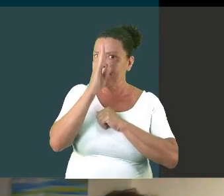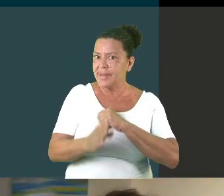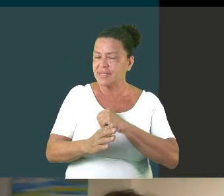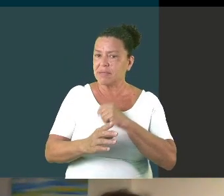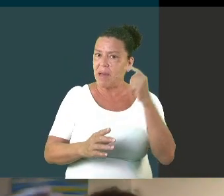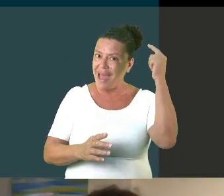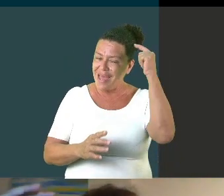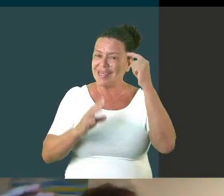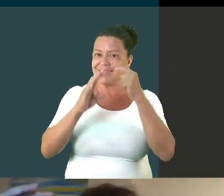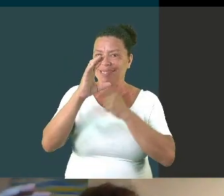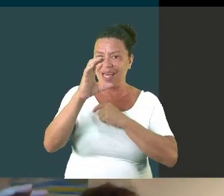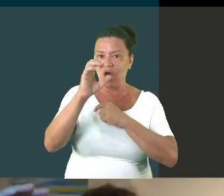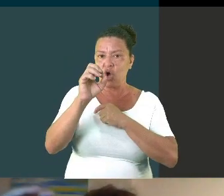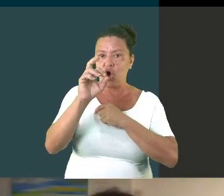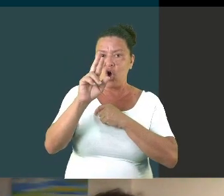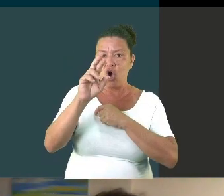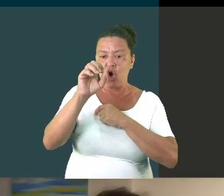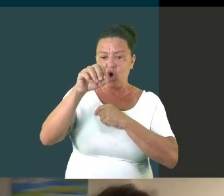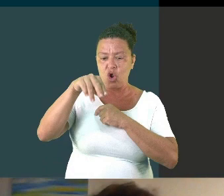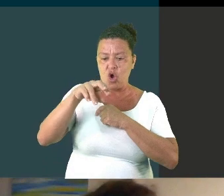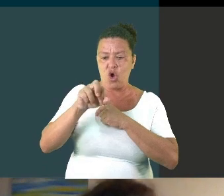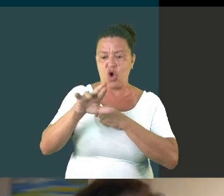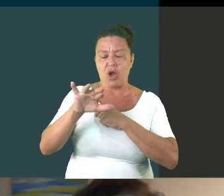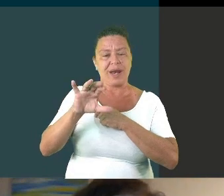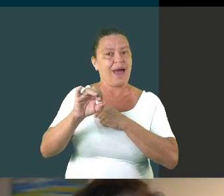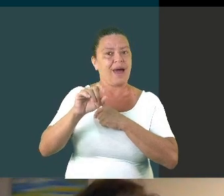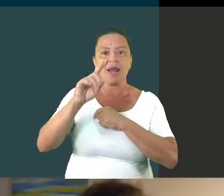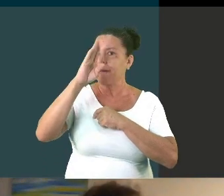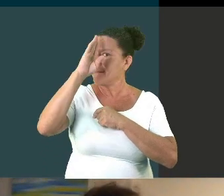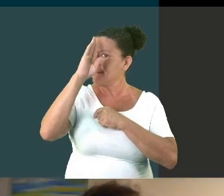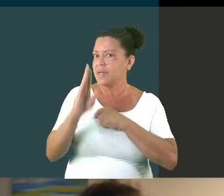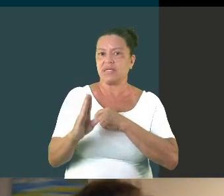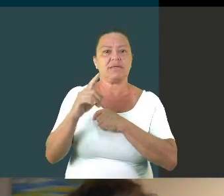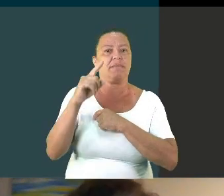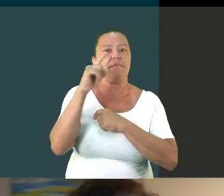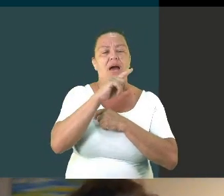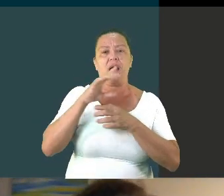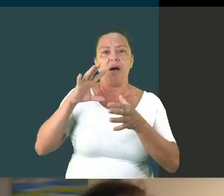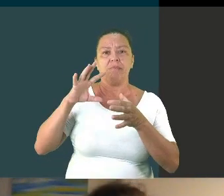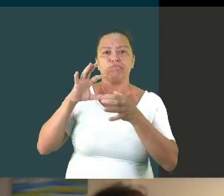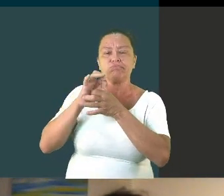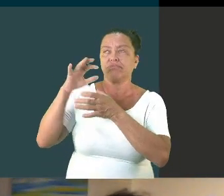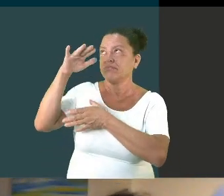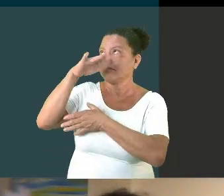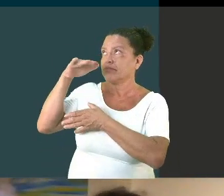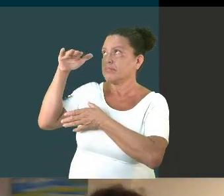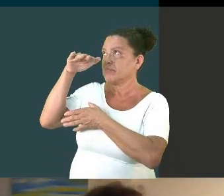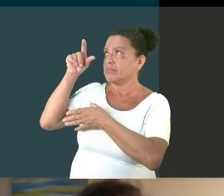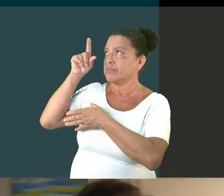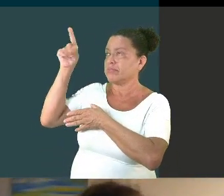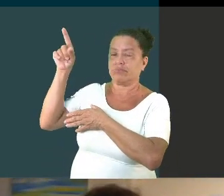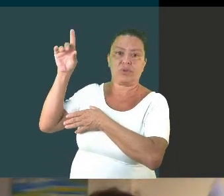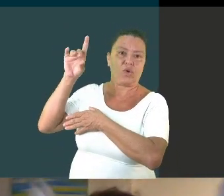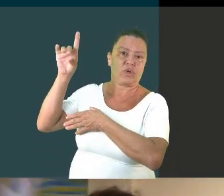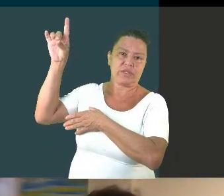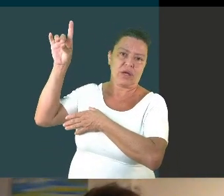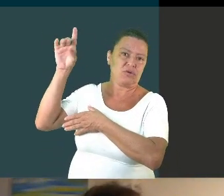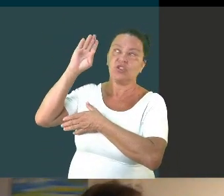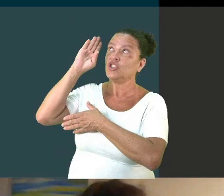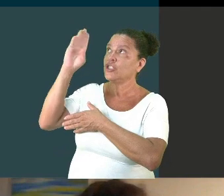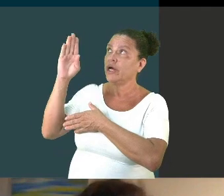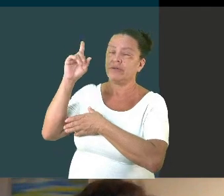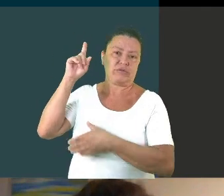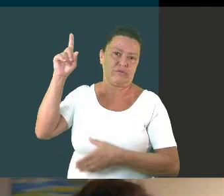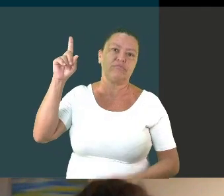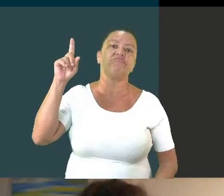ele é o nosso chakra que nos permite a conexão com o divino, a conexão com o